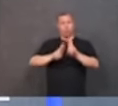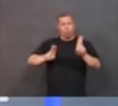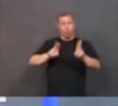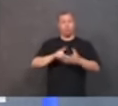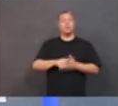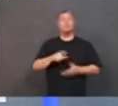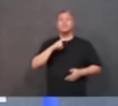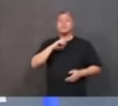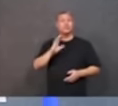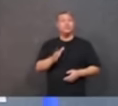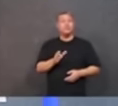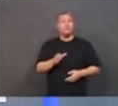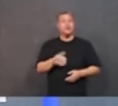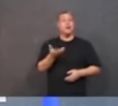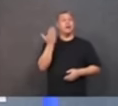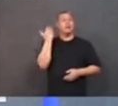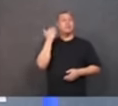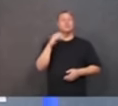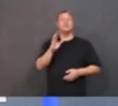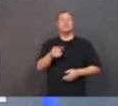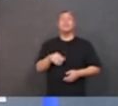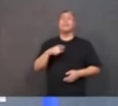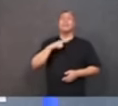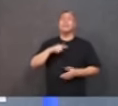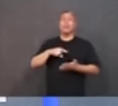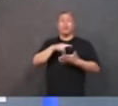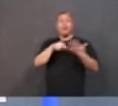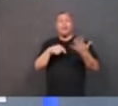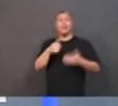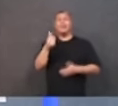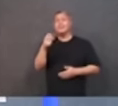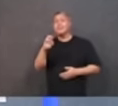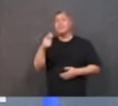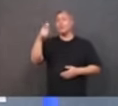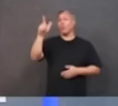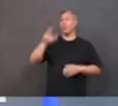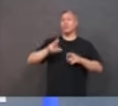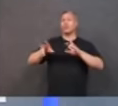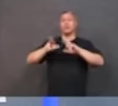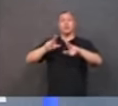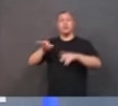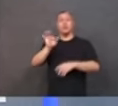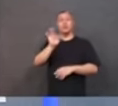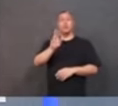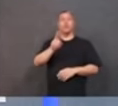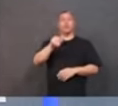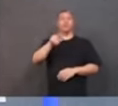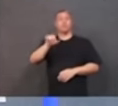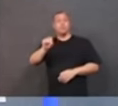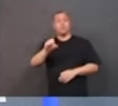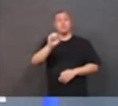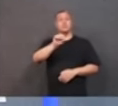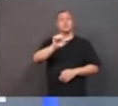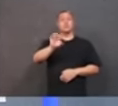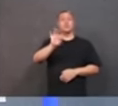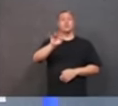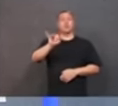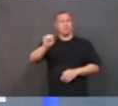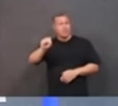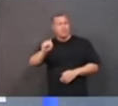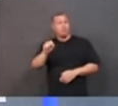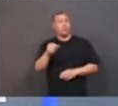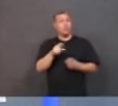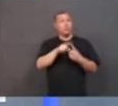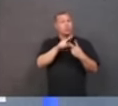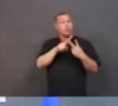15 fundos setoriais, por exemplo, CT Agro, CT Saúde. Então, ou seja, tem 16 fundos setoriais, 2 deles extremamente interessantes,